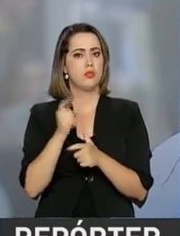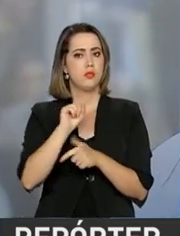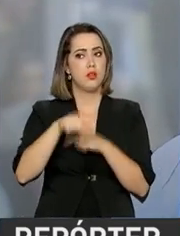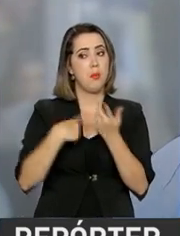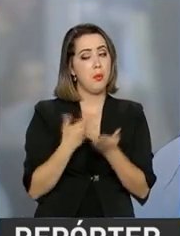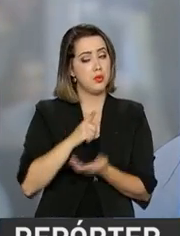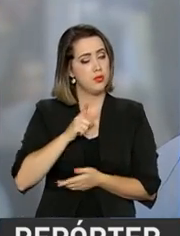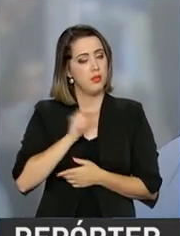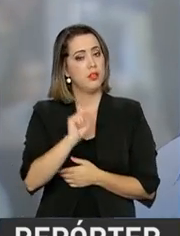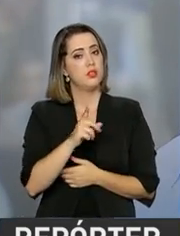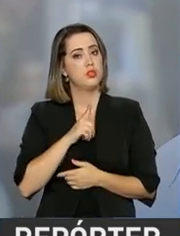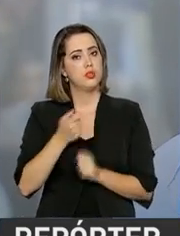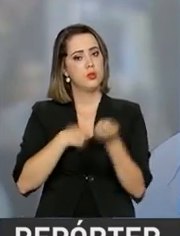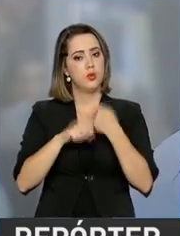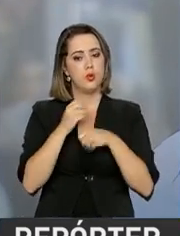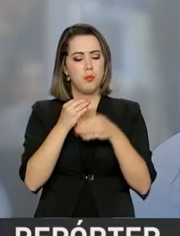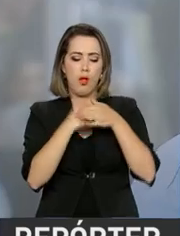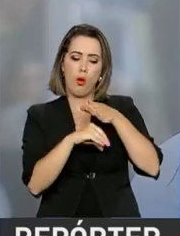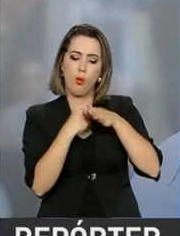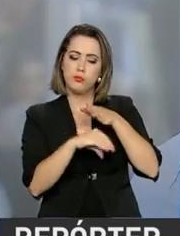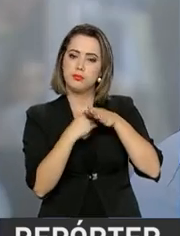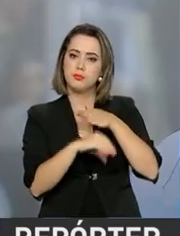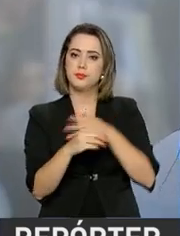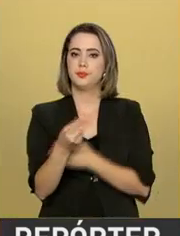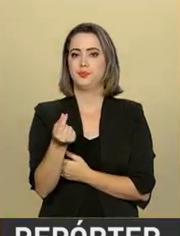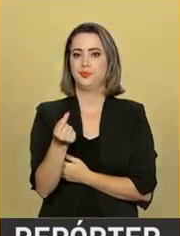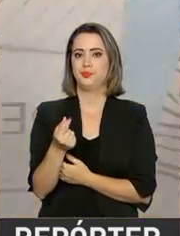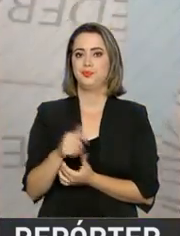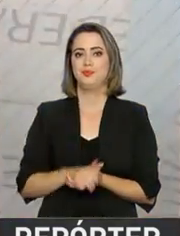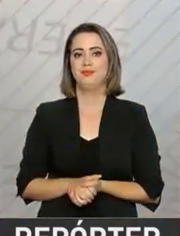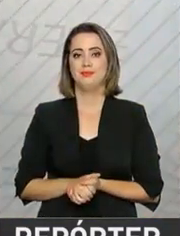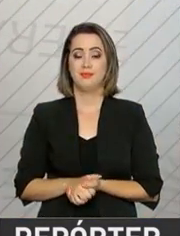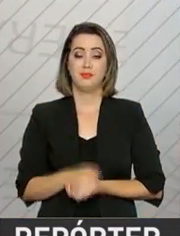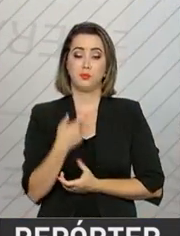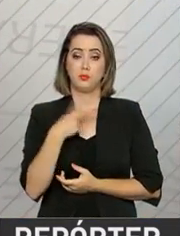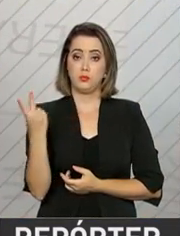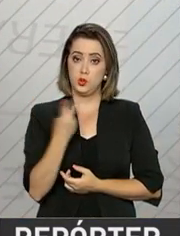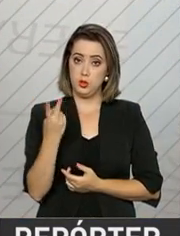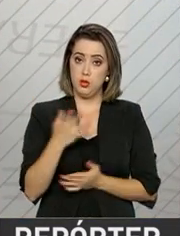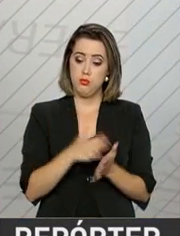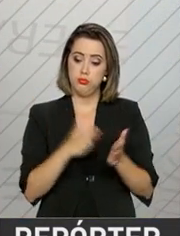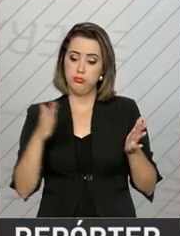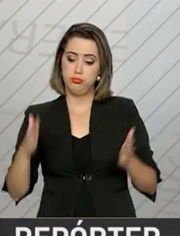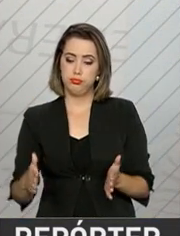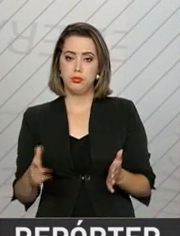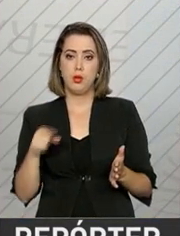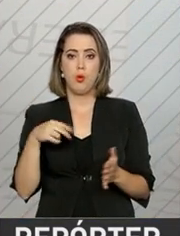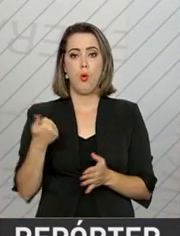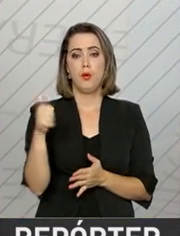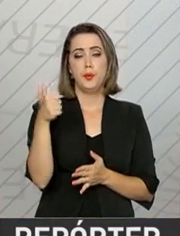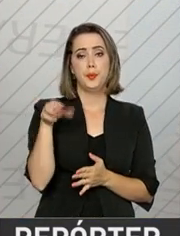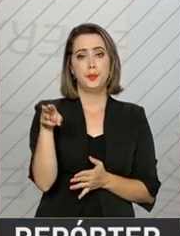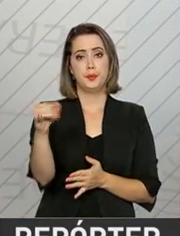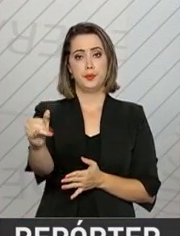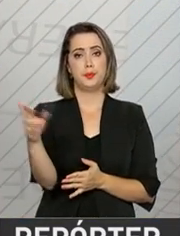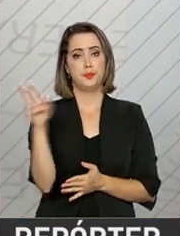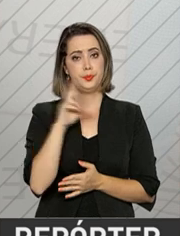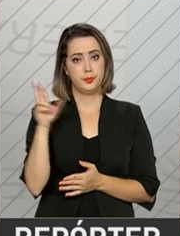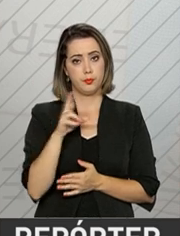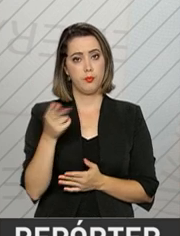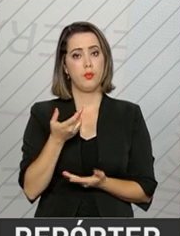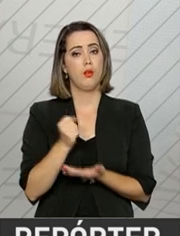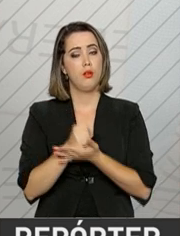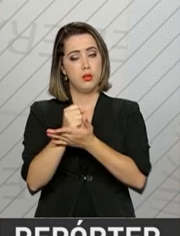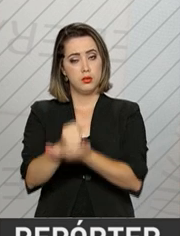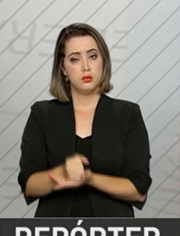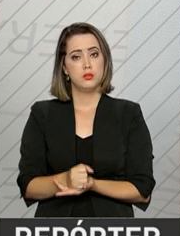eu vou economizar, né? Colocar na... fazer uma poupança. Nesta segunda etapa, são 11 bilhões e 200 milhões de reais